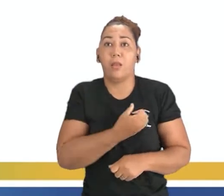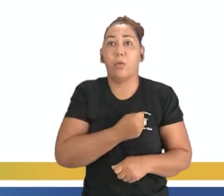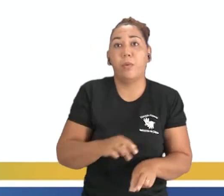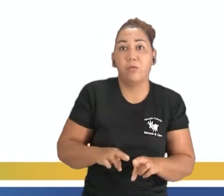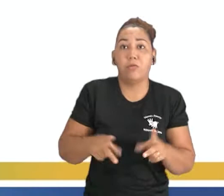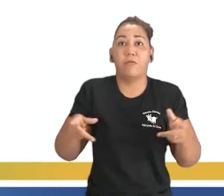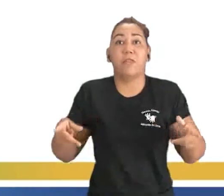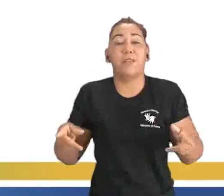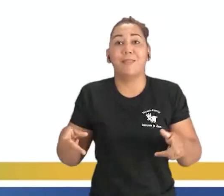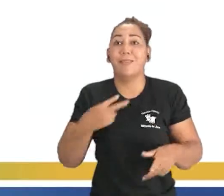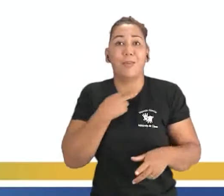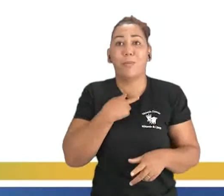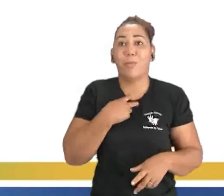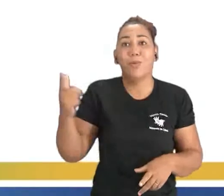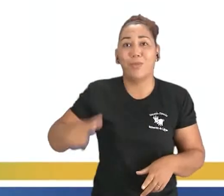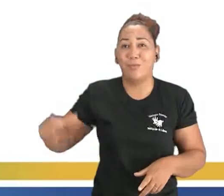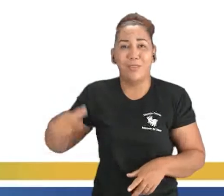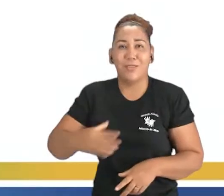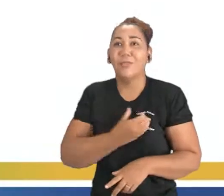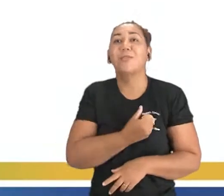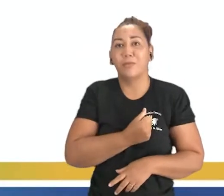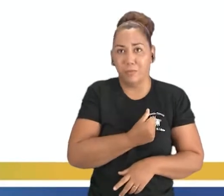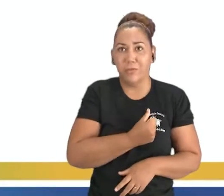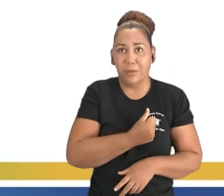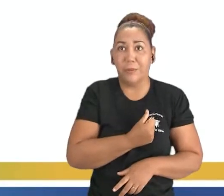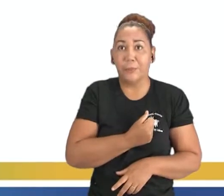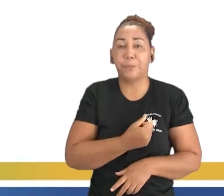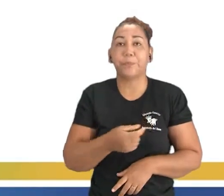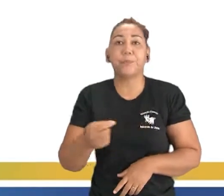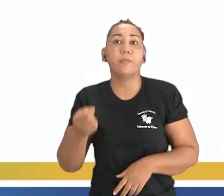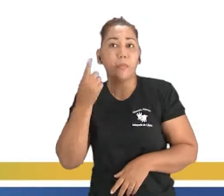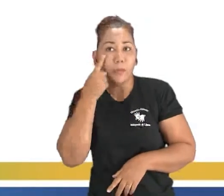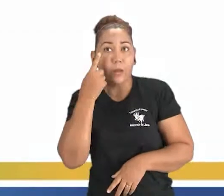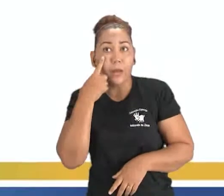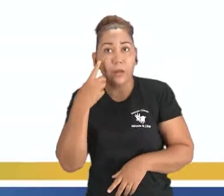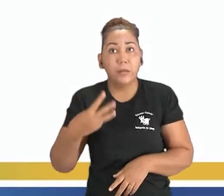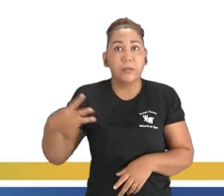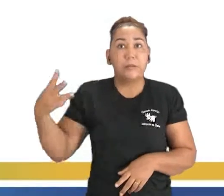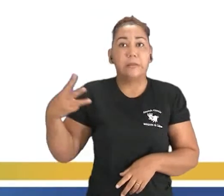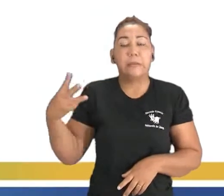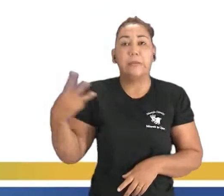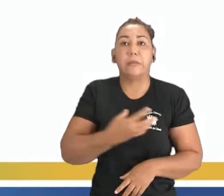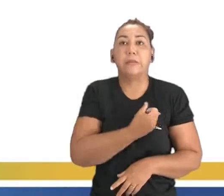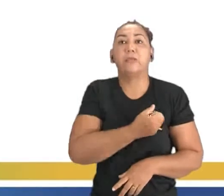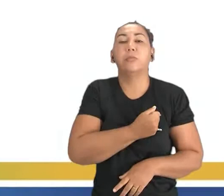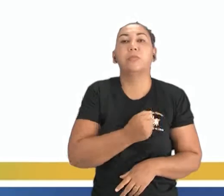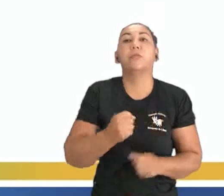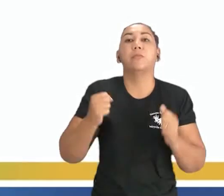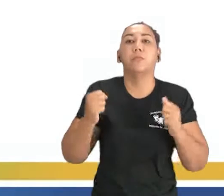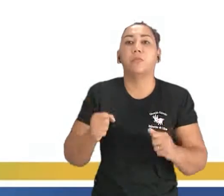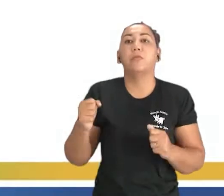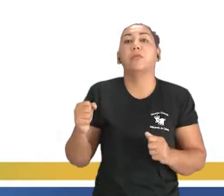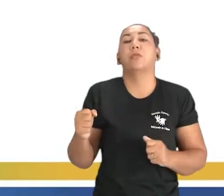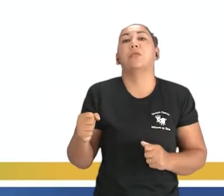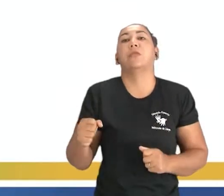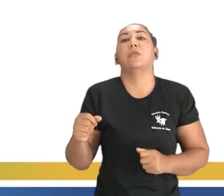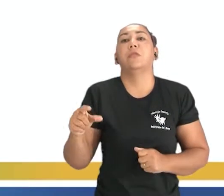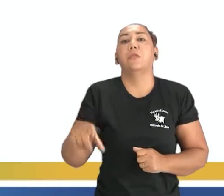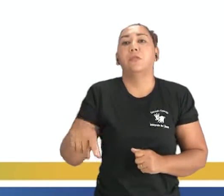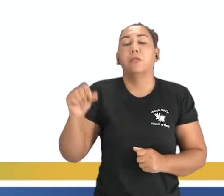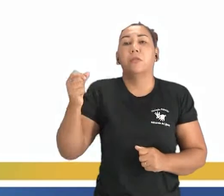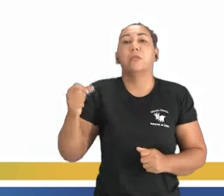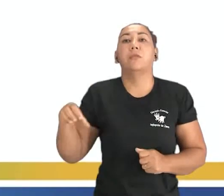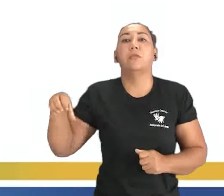pode repetir dígito. Então, o terceiro algarismo, ele pode ser escolhido de 8 modos. Por quê? Se nós tínhamos